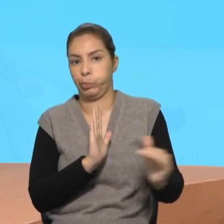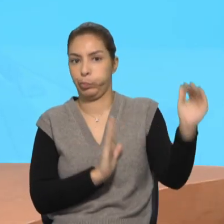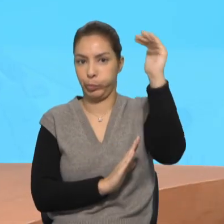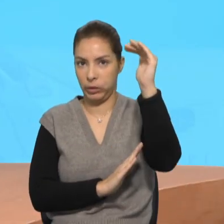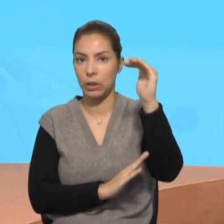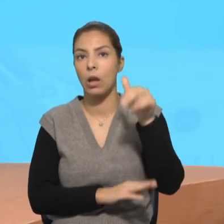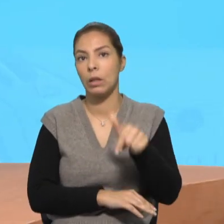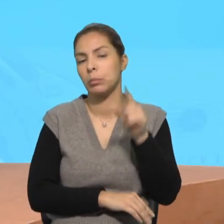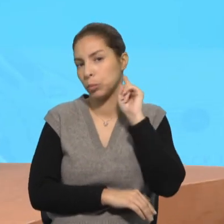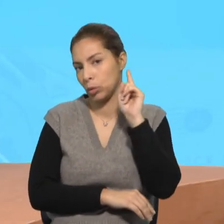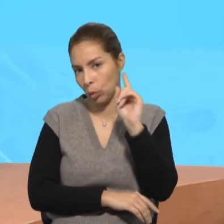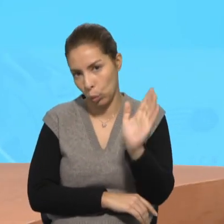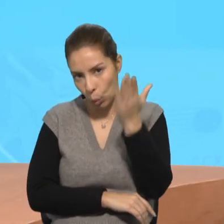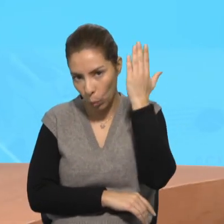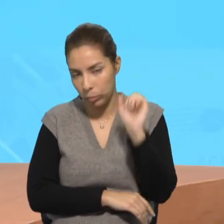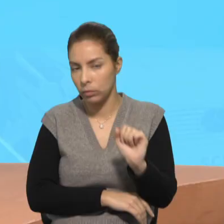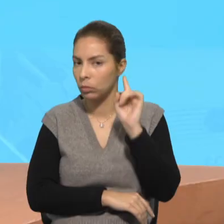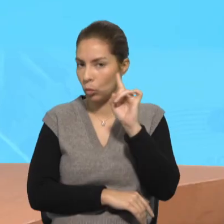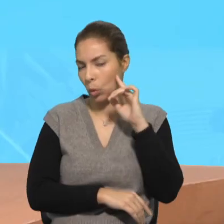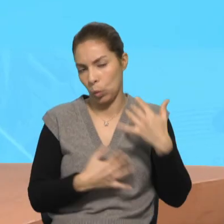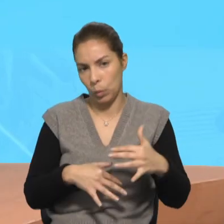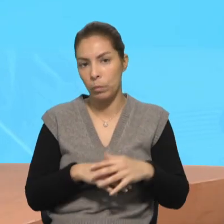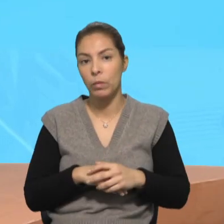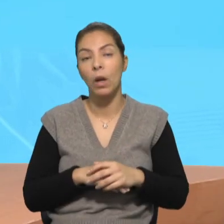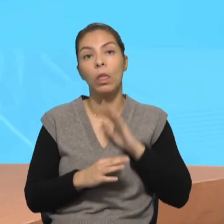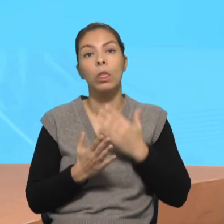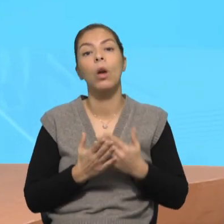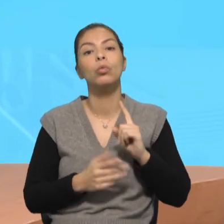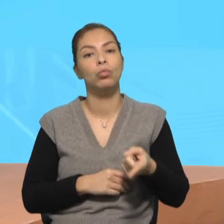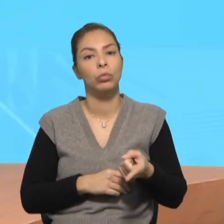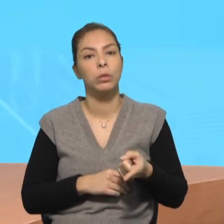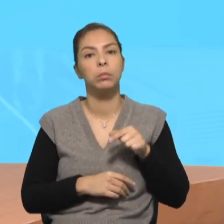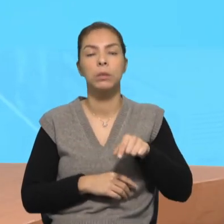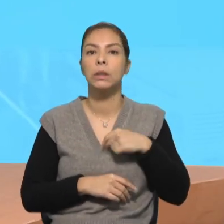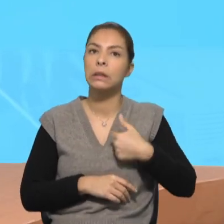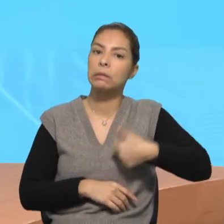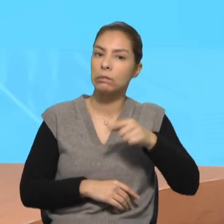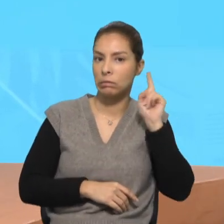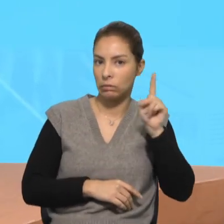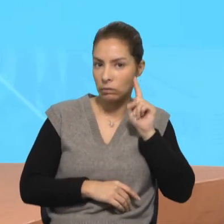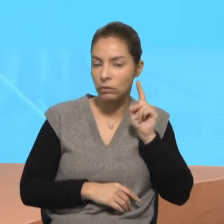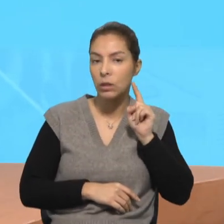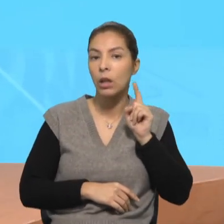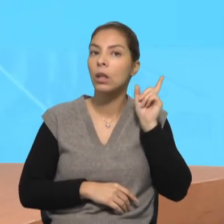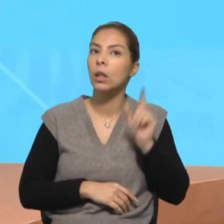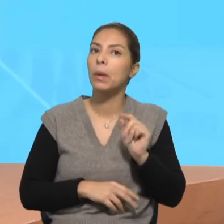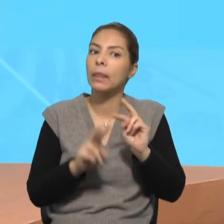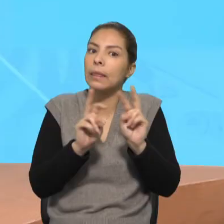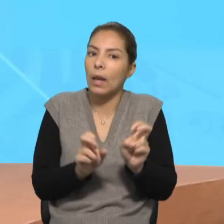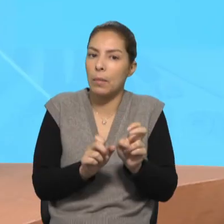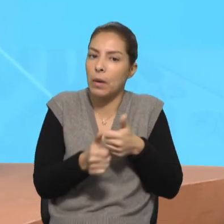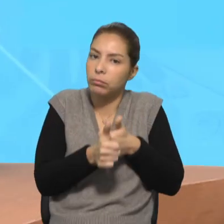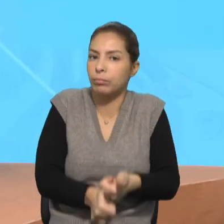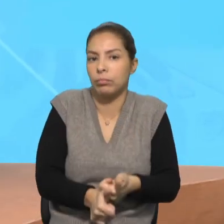destaque muito importante a este momento. E está-o a dar por aquilo que o canto vale, mas também pela acutilância do tema, exatamente,